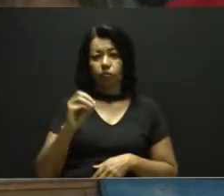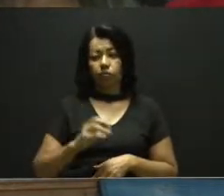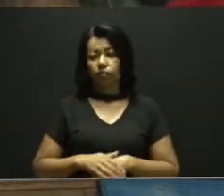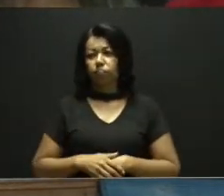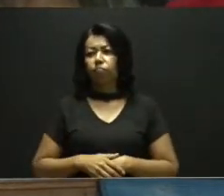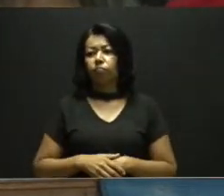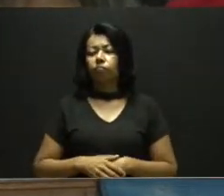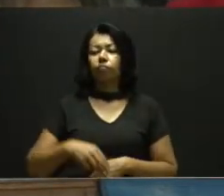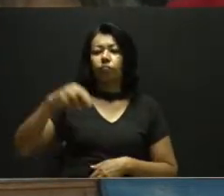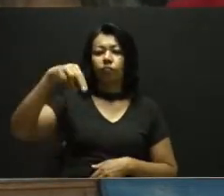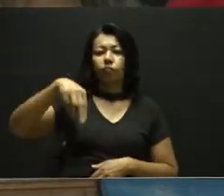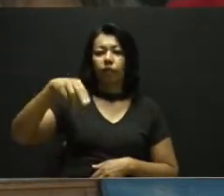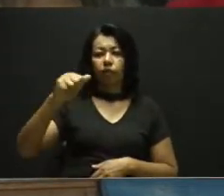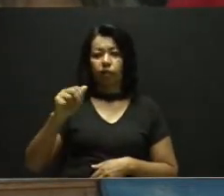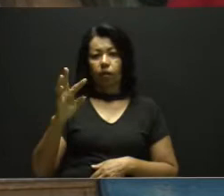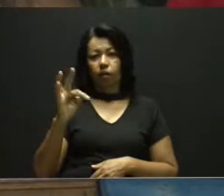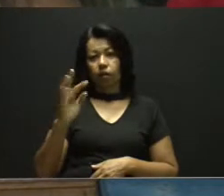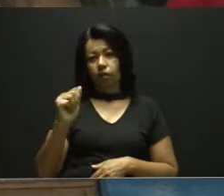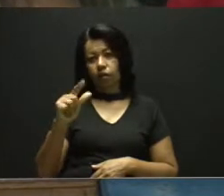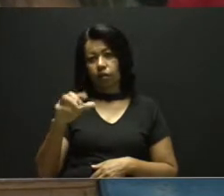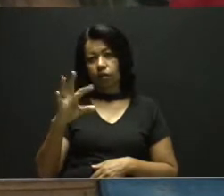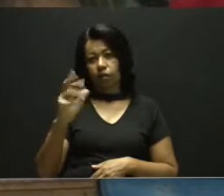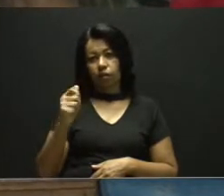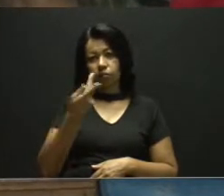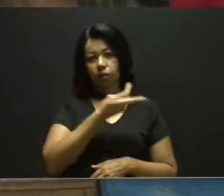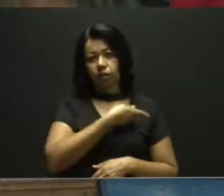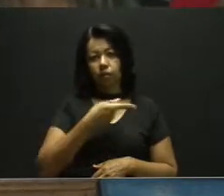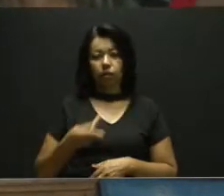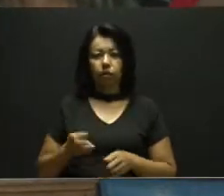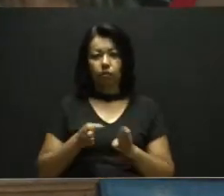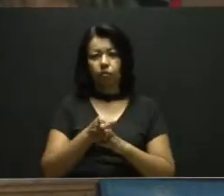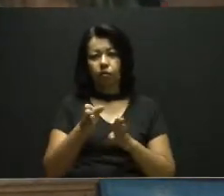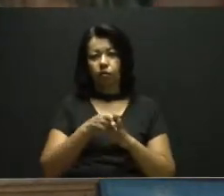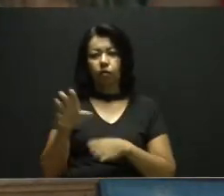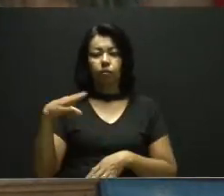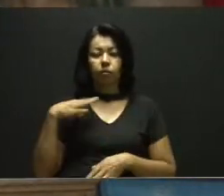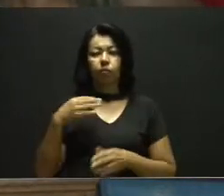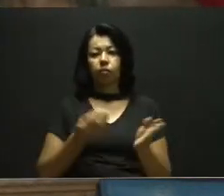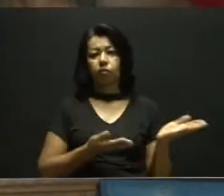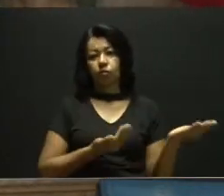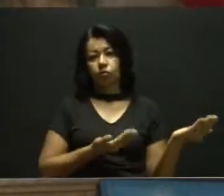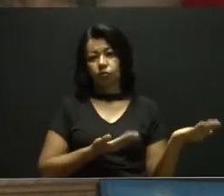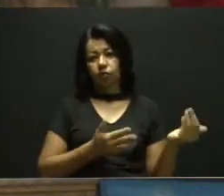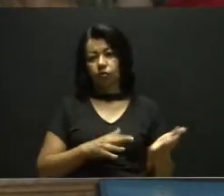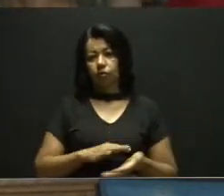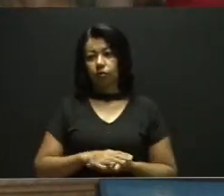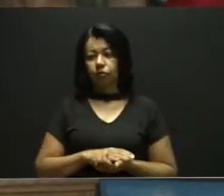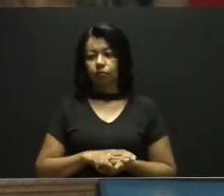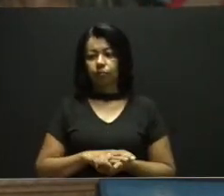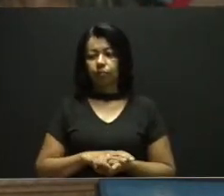batalha de santos ribeiro presidente do conselho municipal da juventude